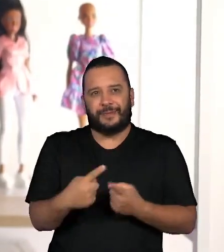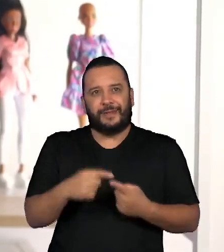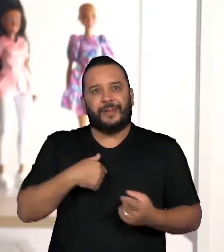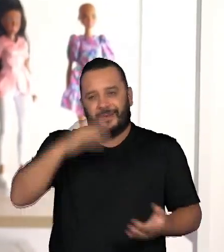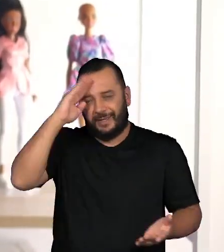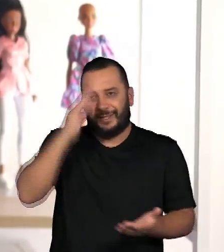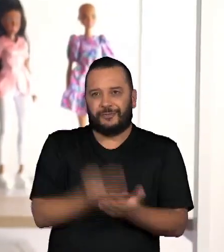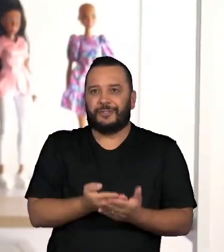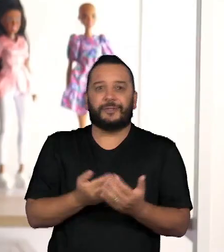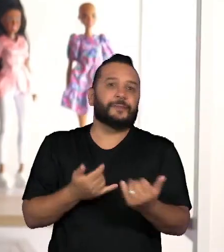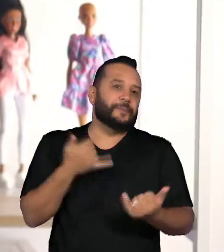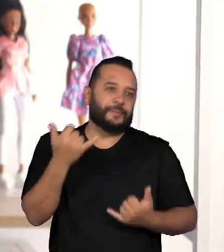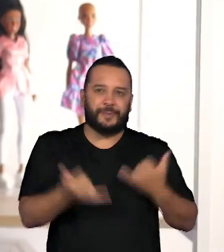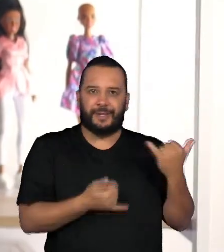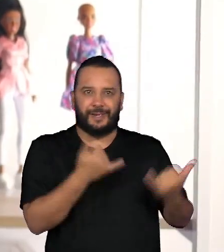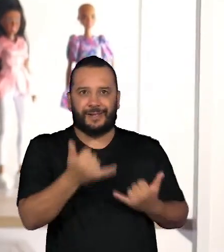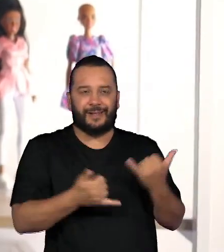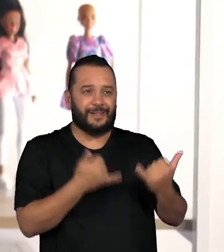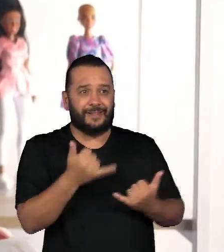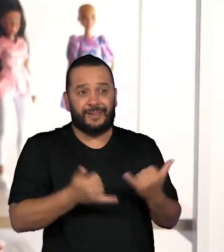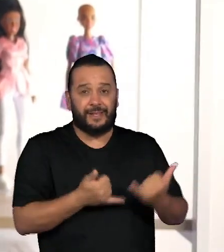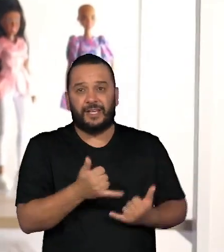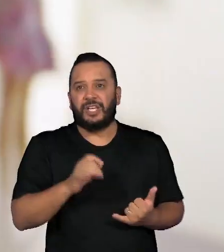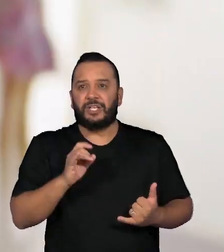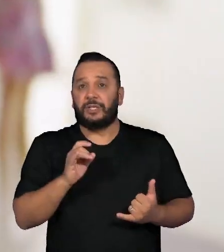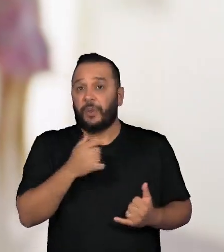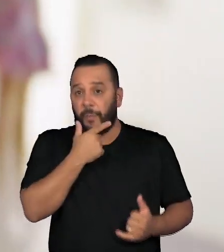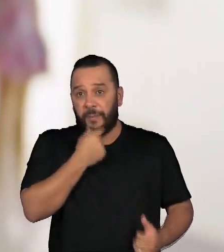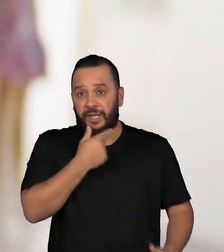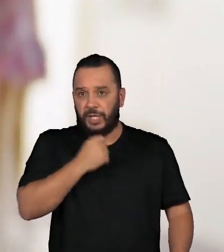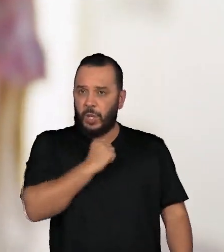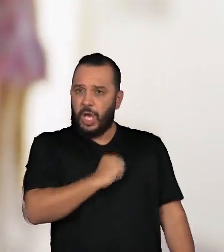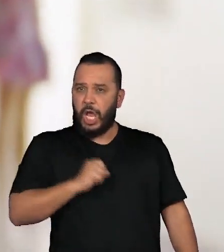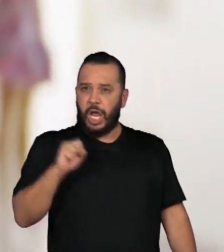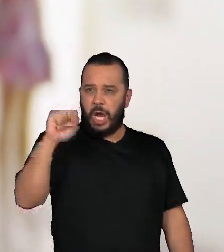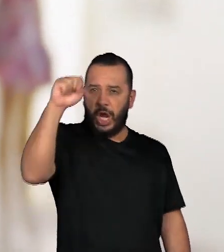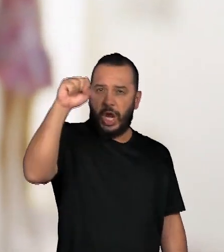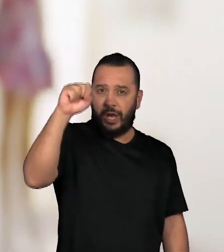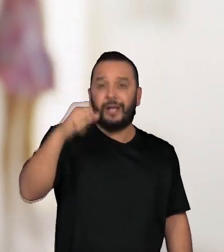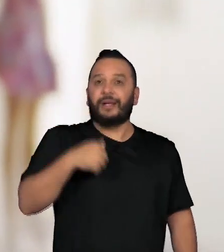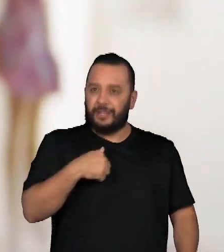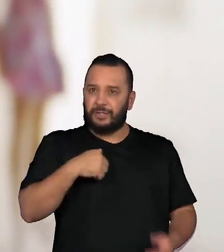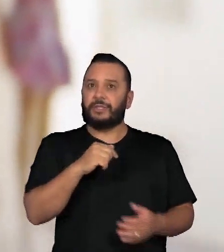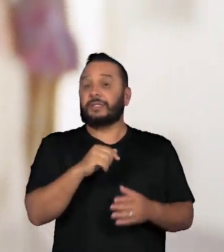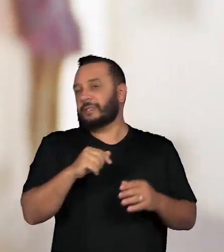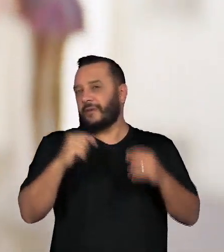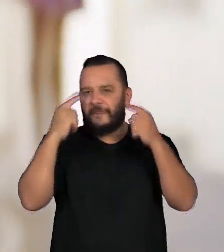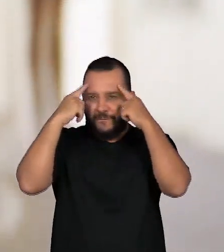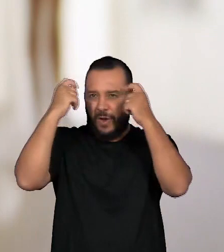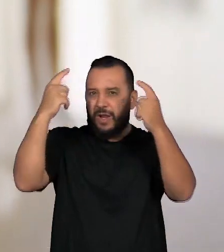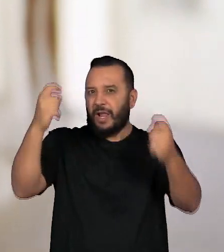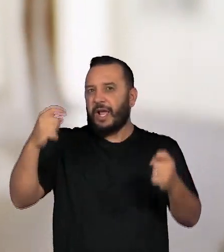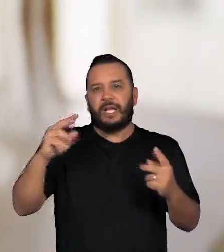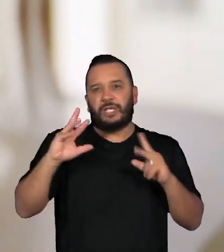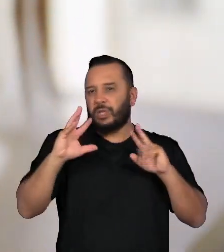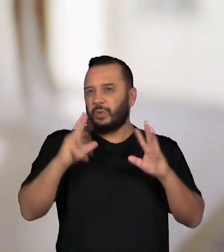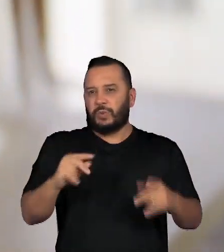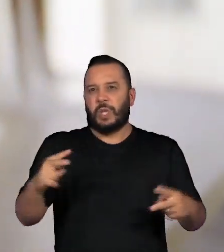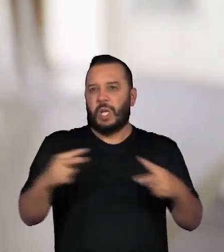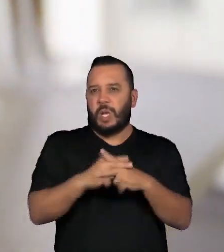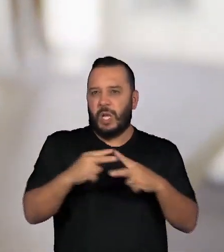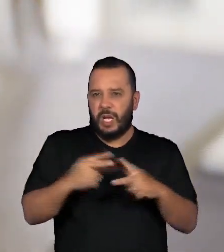quando a brincadeira dos meninos é só baseada em heroísmo, eles acabam perpetuando essa questão da violência, de resolver tudo na porrada,